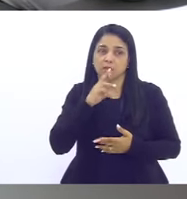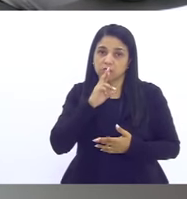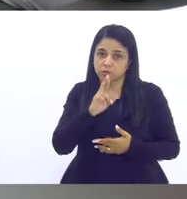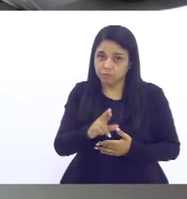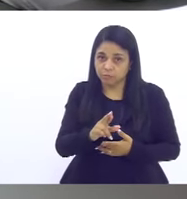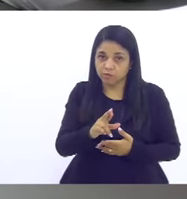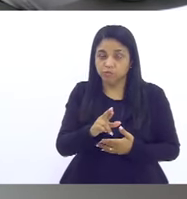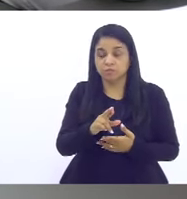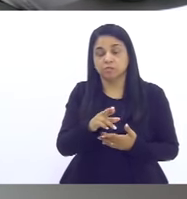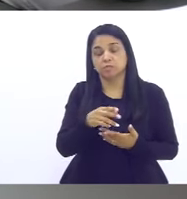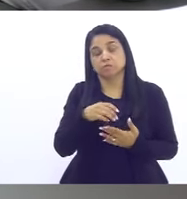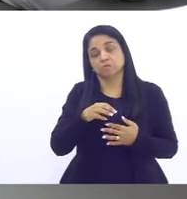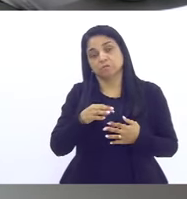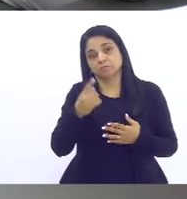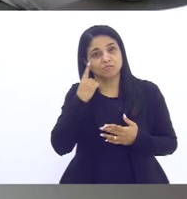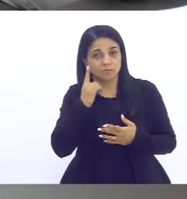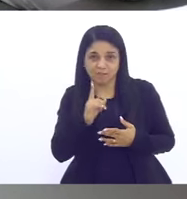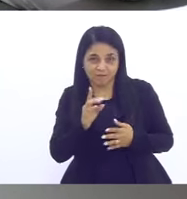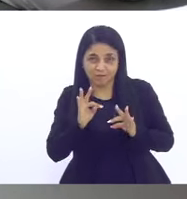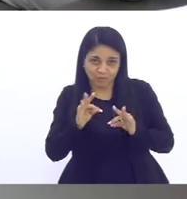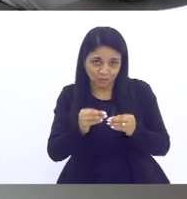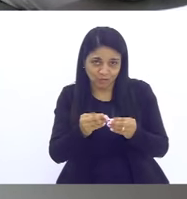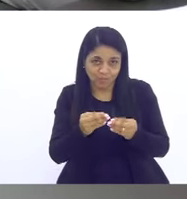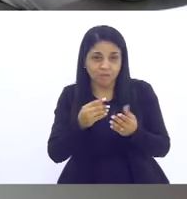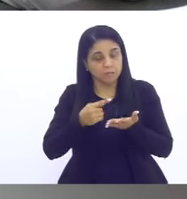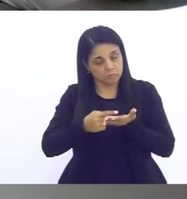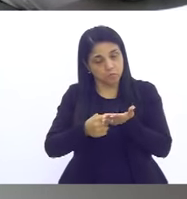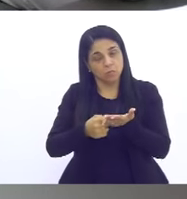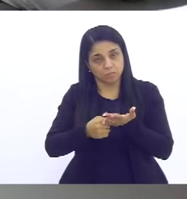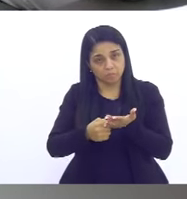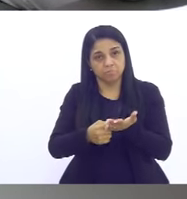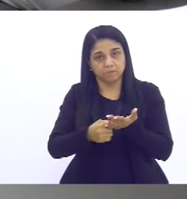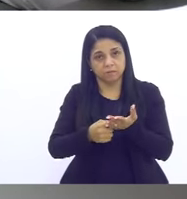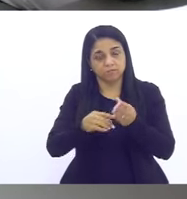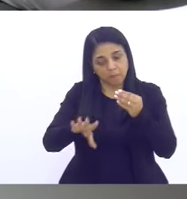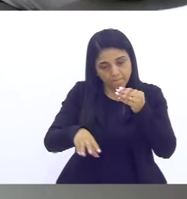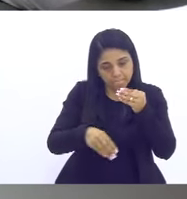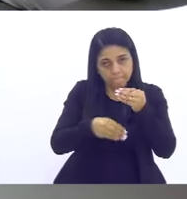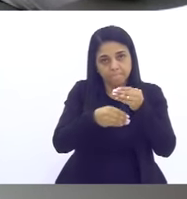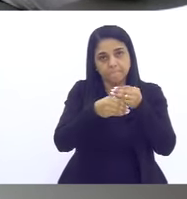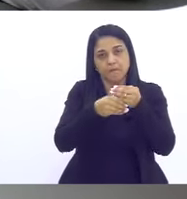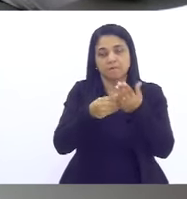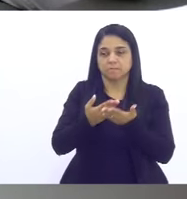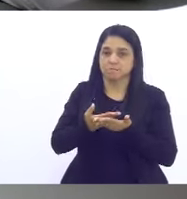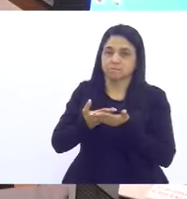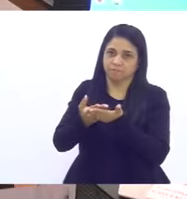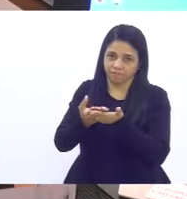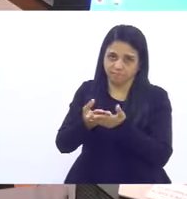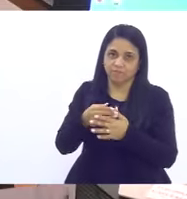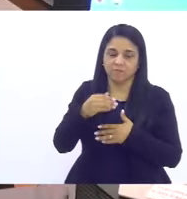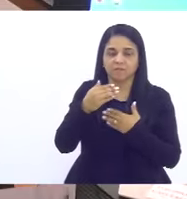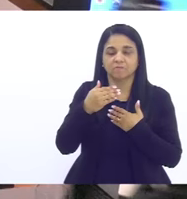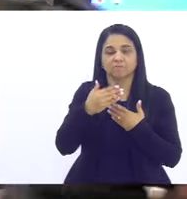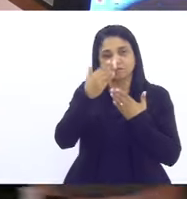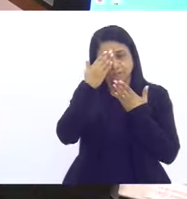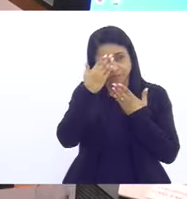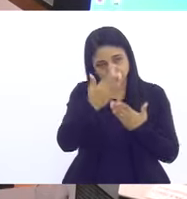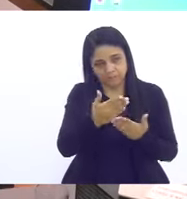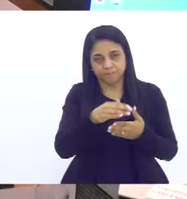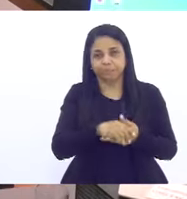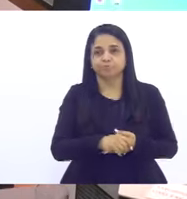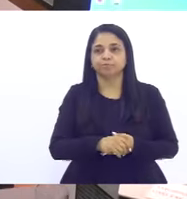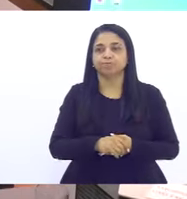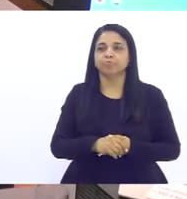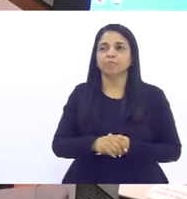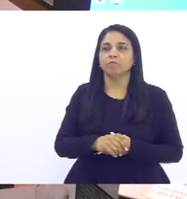senhora parcialmente, mas me comprometo aqui a fazer a juntada tão logo seja possível. Eu agradeço, presidente. Passar a palavra para a